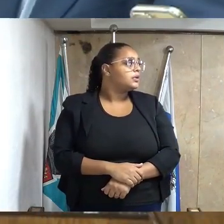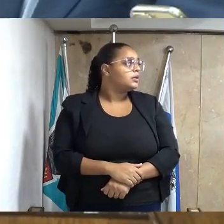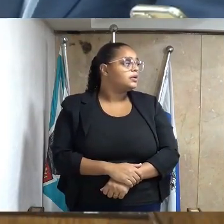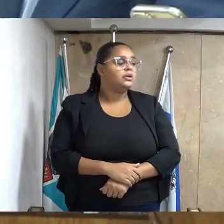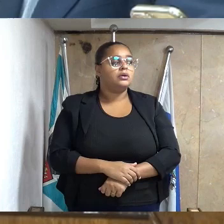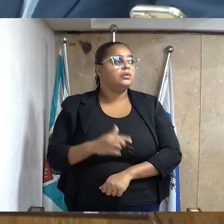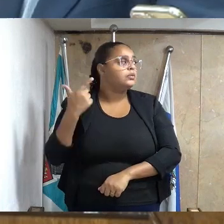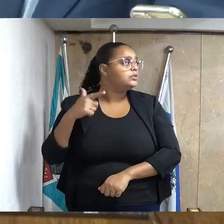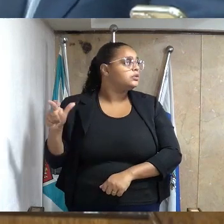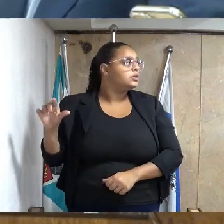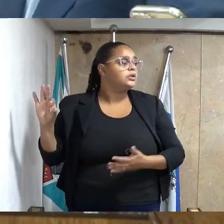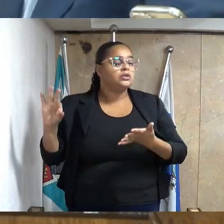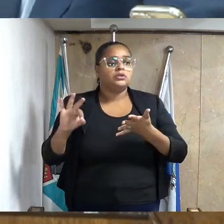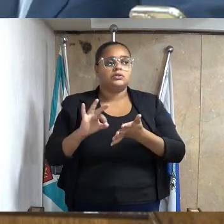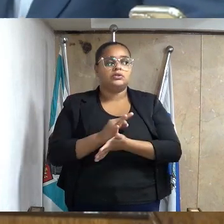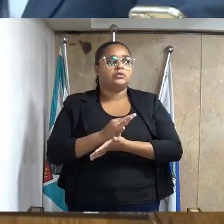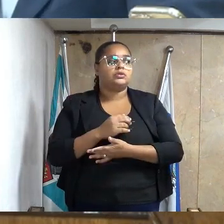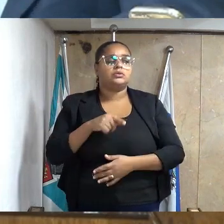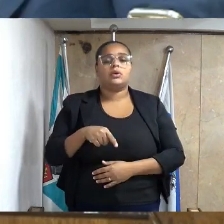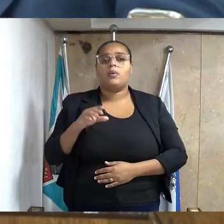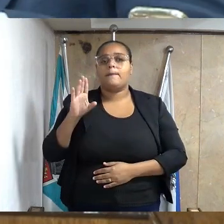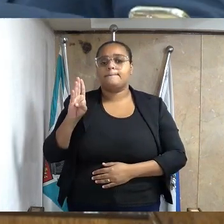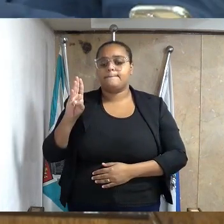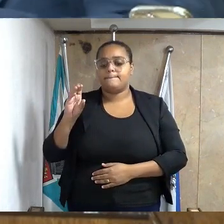Por inscrição, vereador Boquinha.